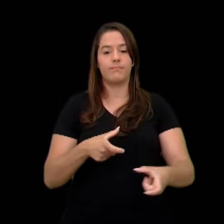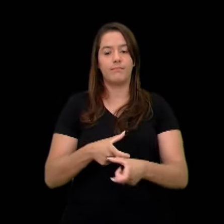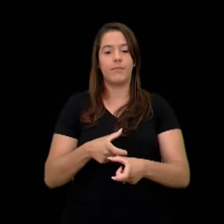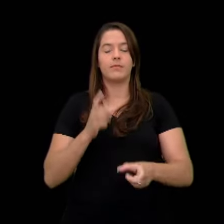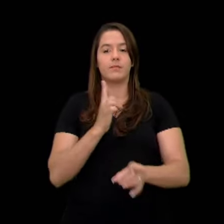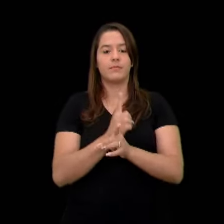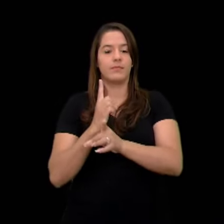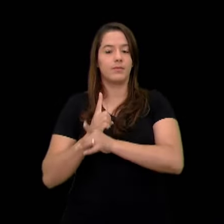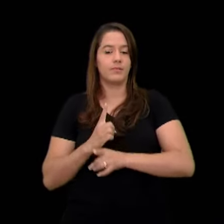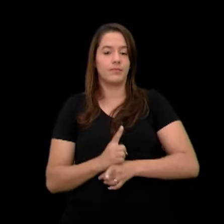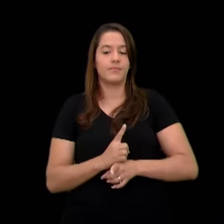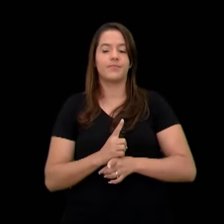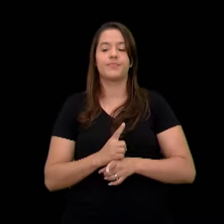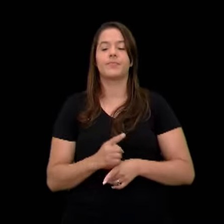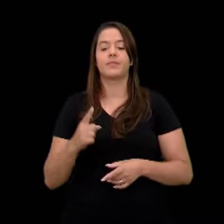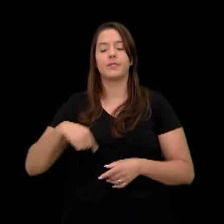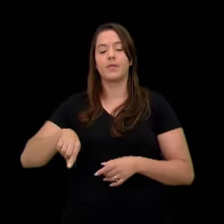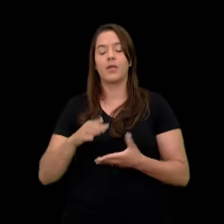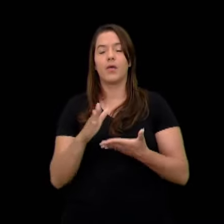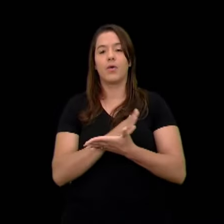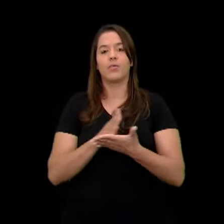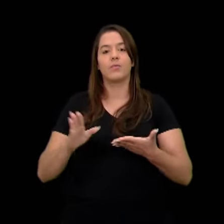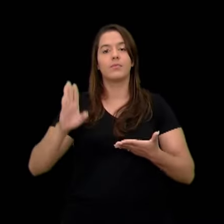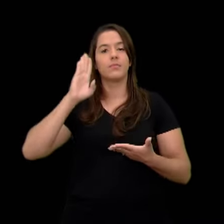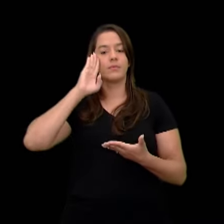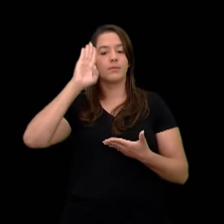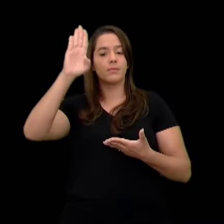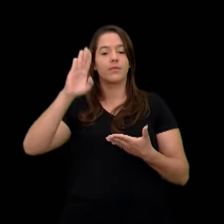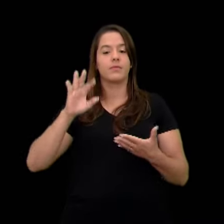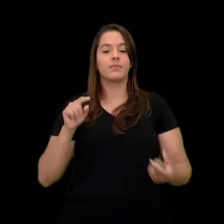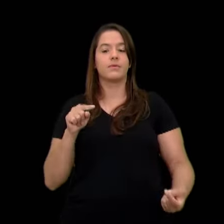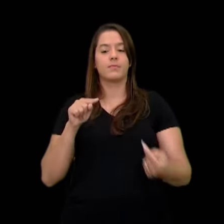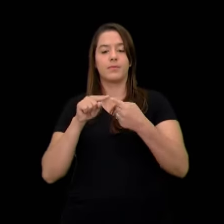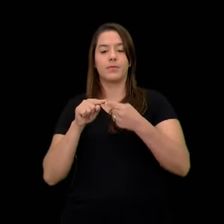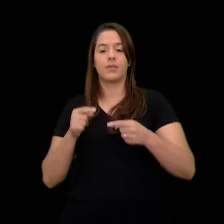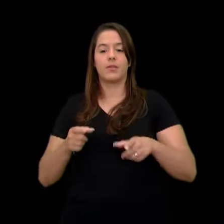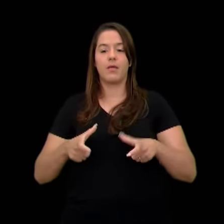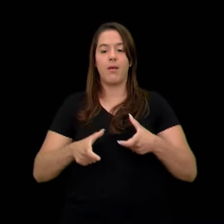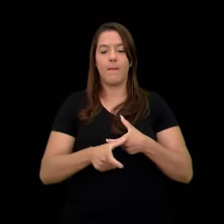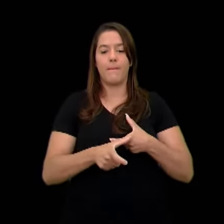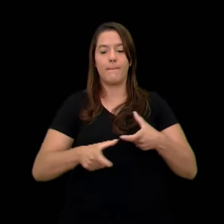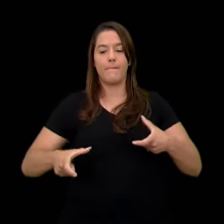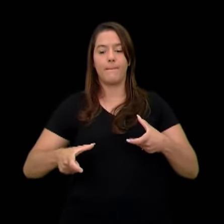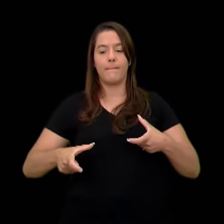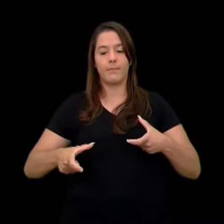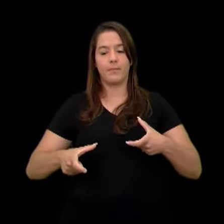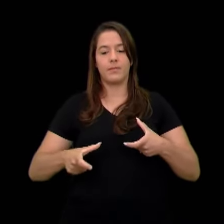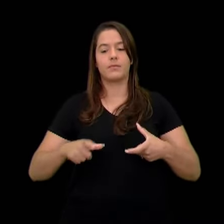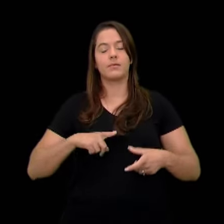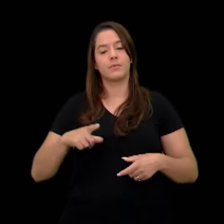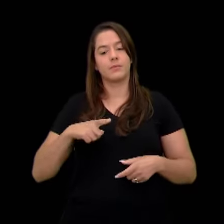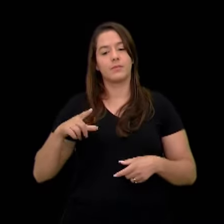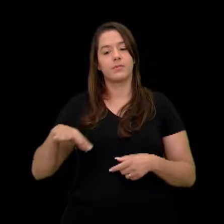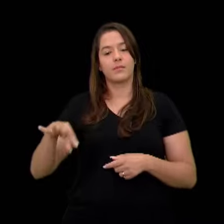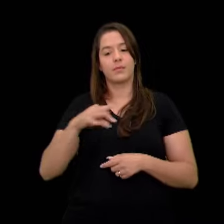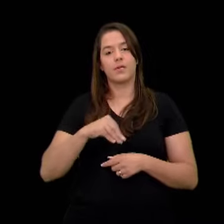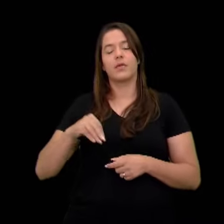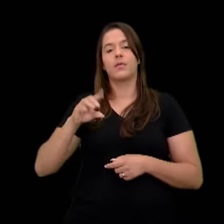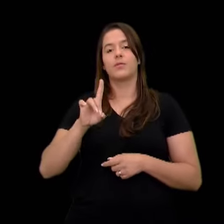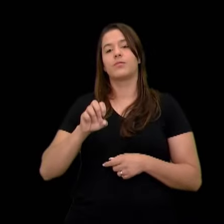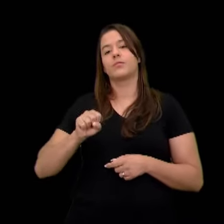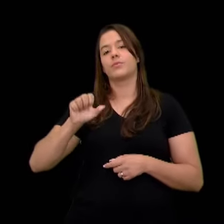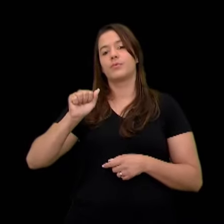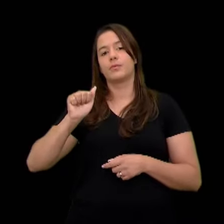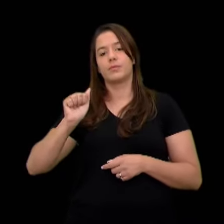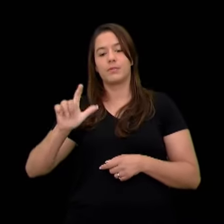aí, né. Aí tem uma das principais relações aí de afastamento de placas, né, que é a dorsal mesoatlântica, né, que